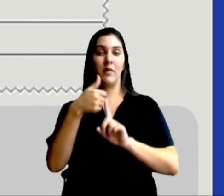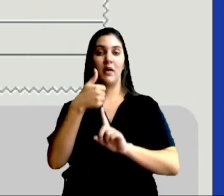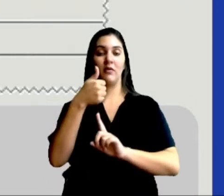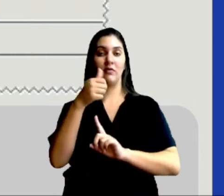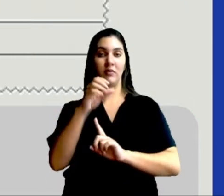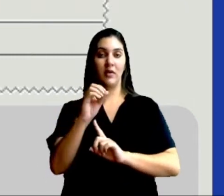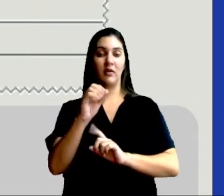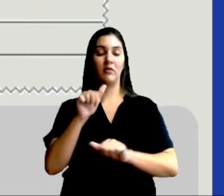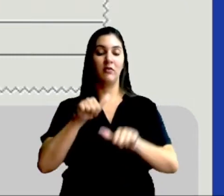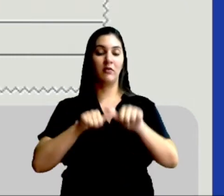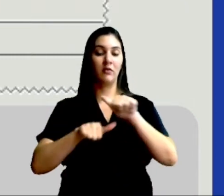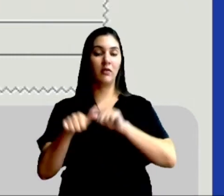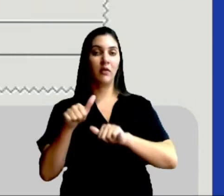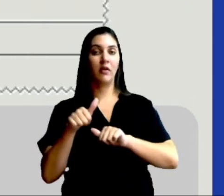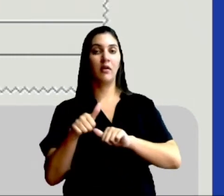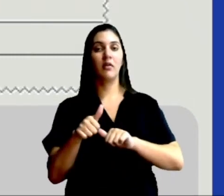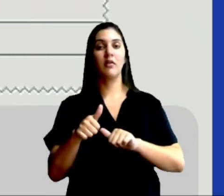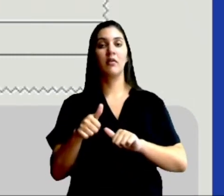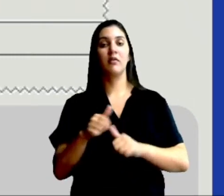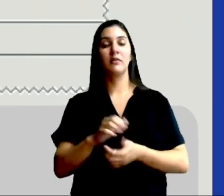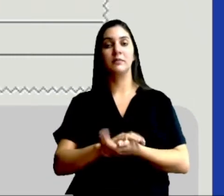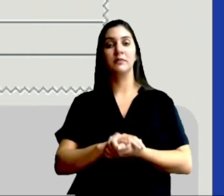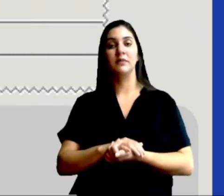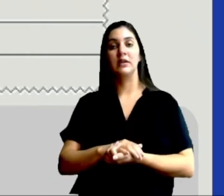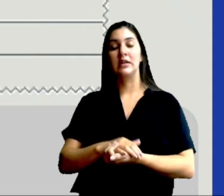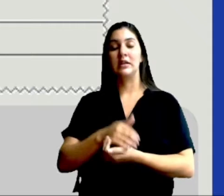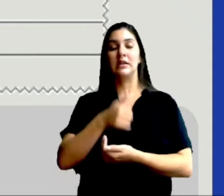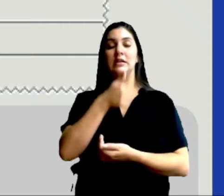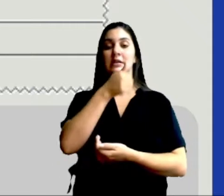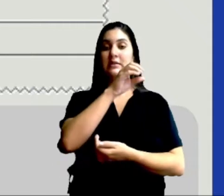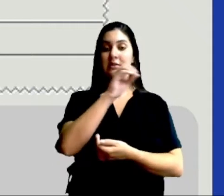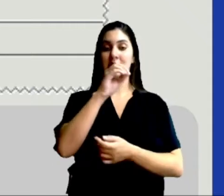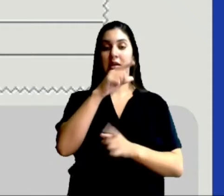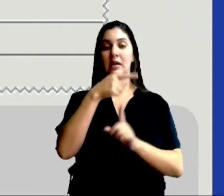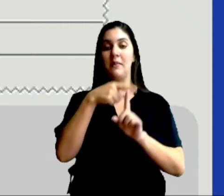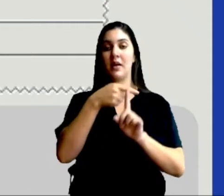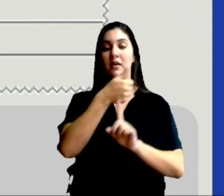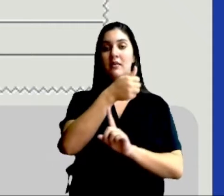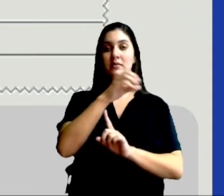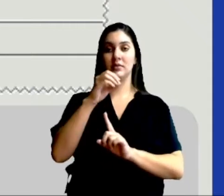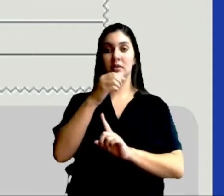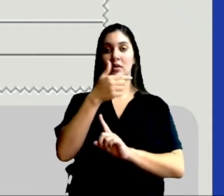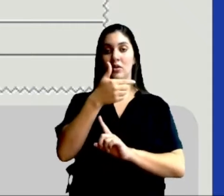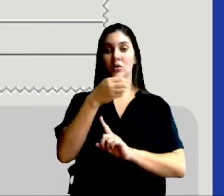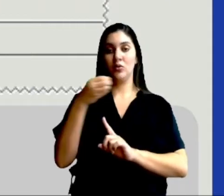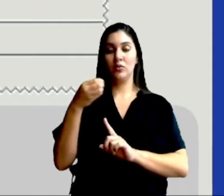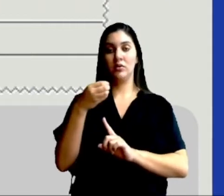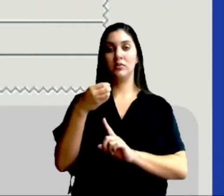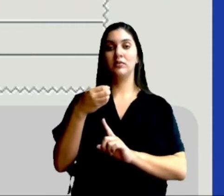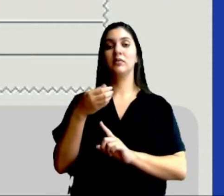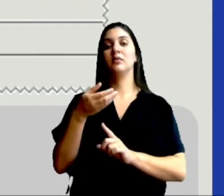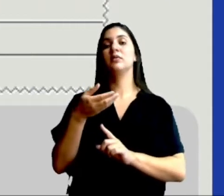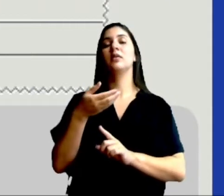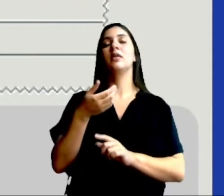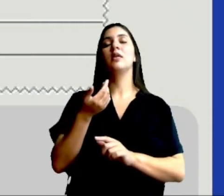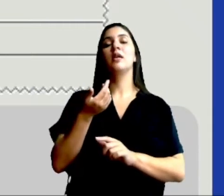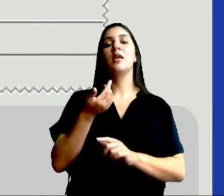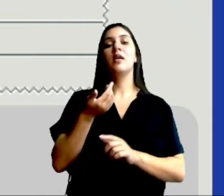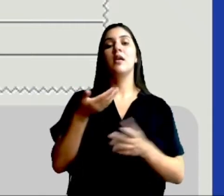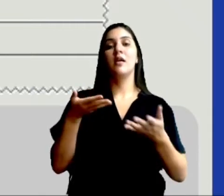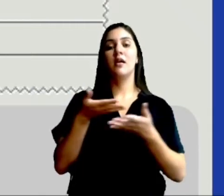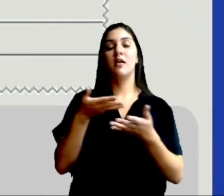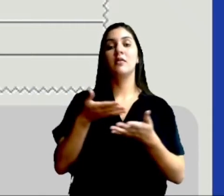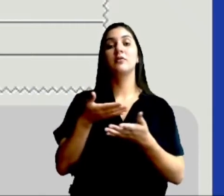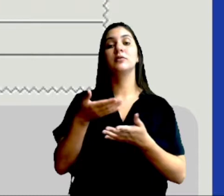vamos lá, transformando-se em unidades, né? Se eu fui para 100 mais 100, 200, né? Fiz a transformação de uma dezena para 100